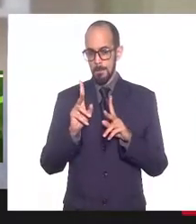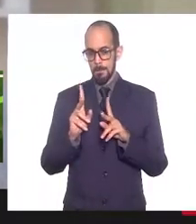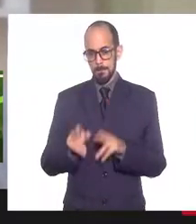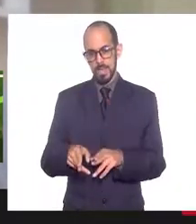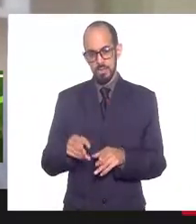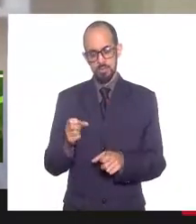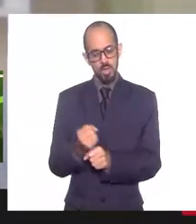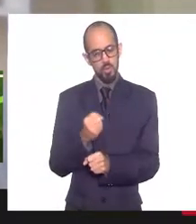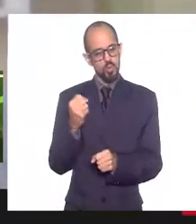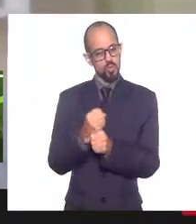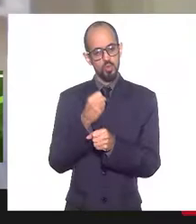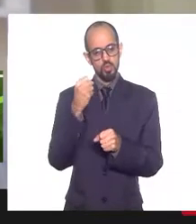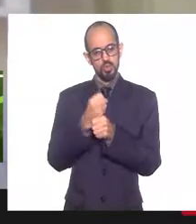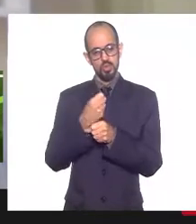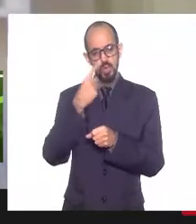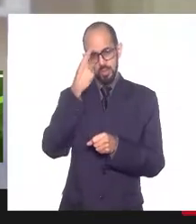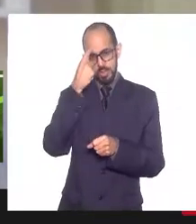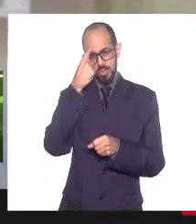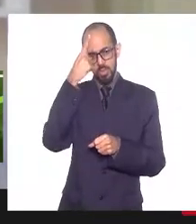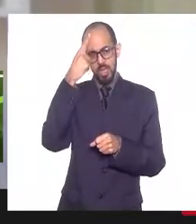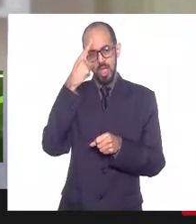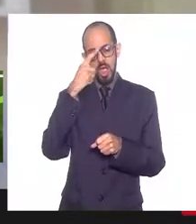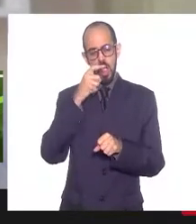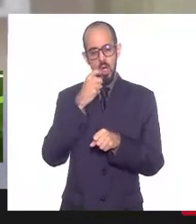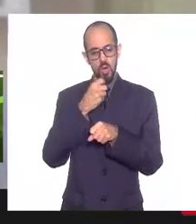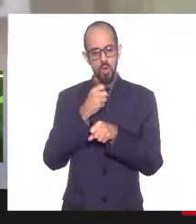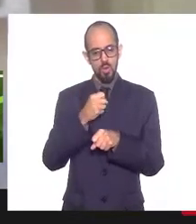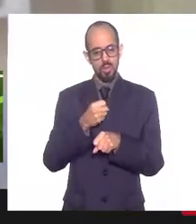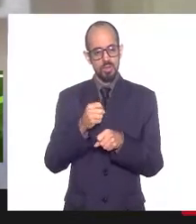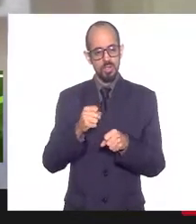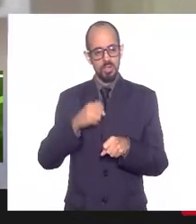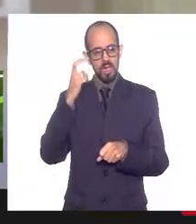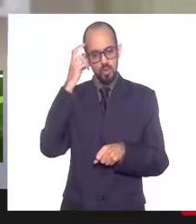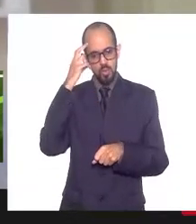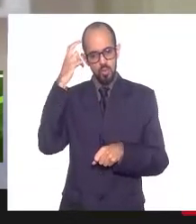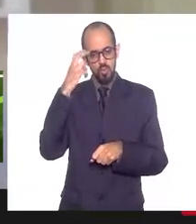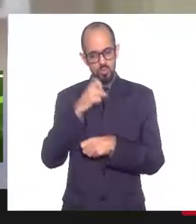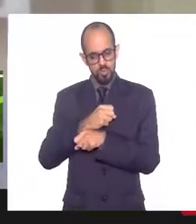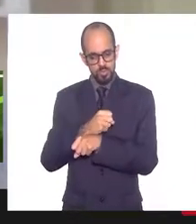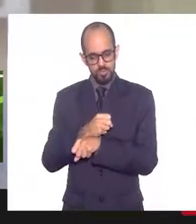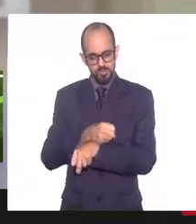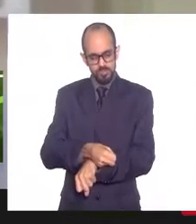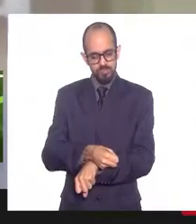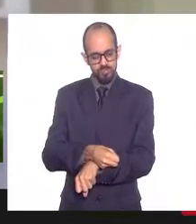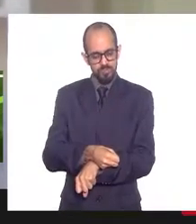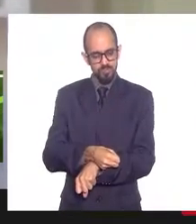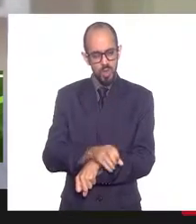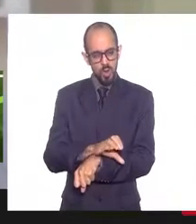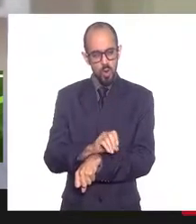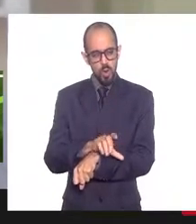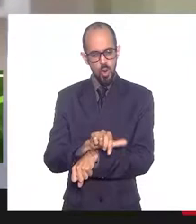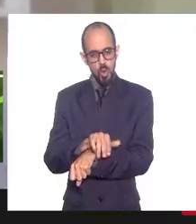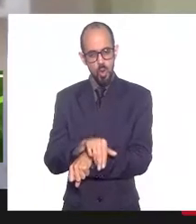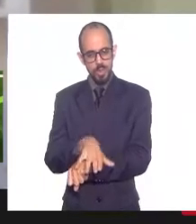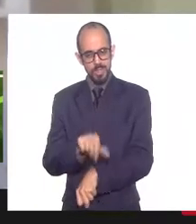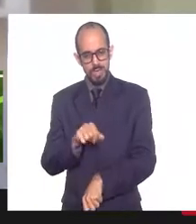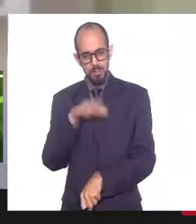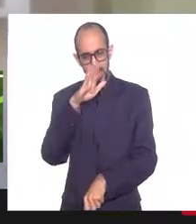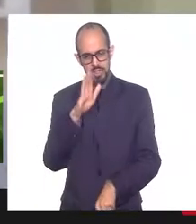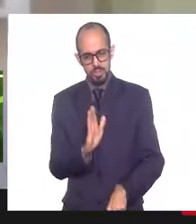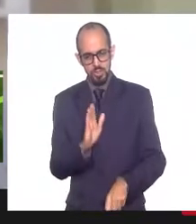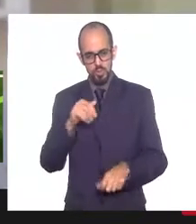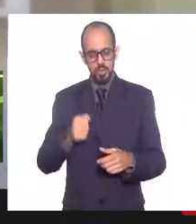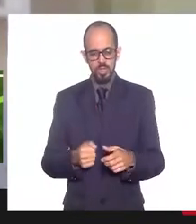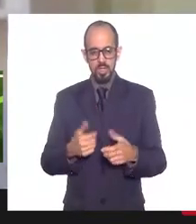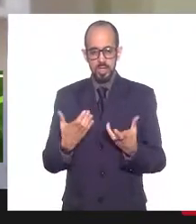construção idealizadora do colonialismo expansionista, que busca ampliar cada vez mais sua cota